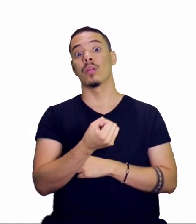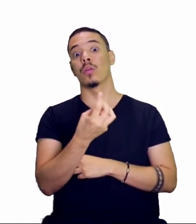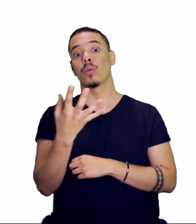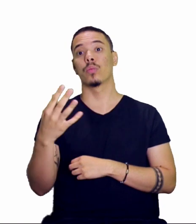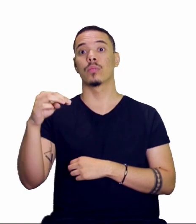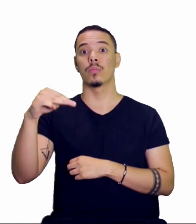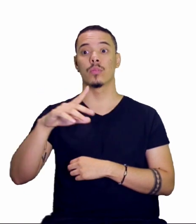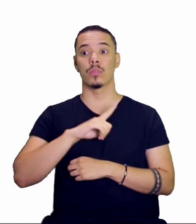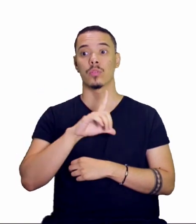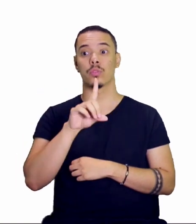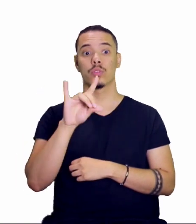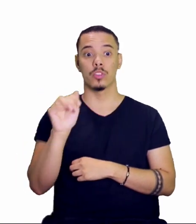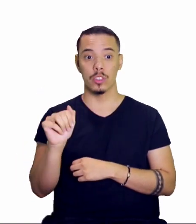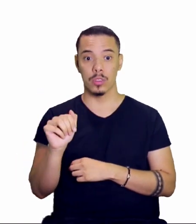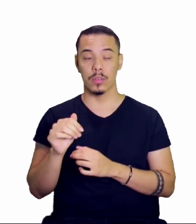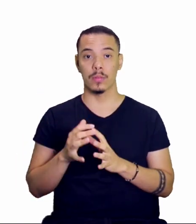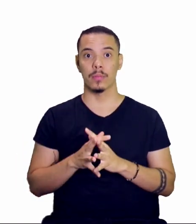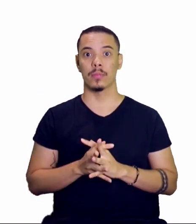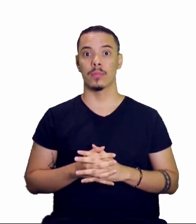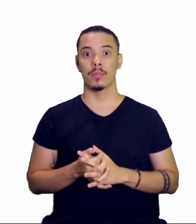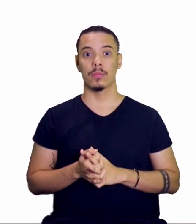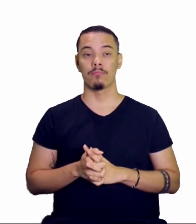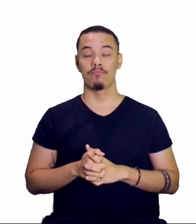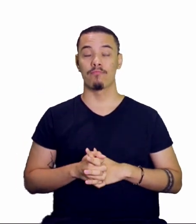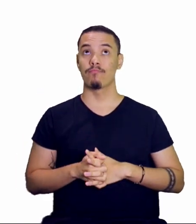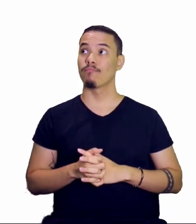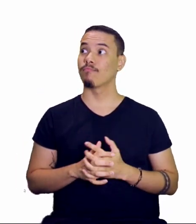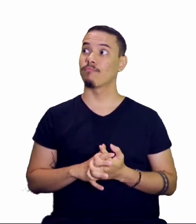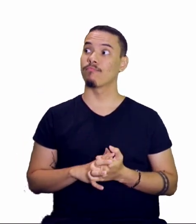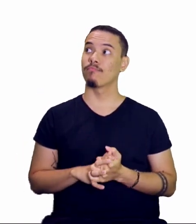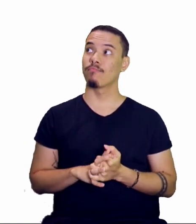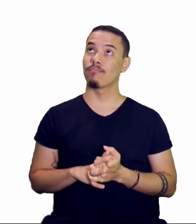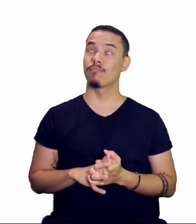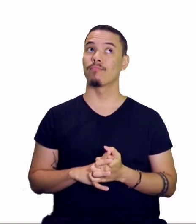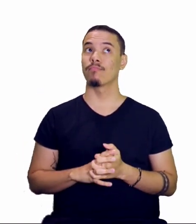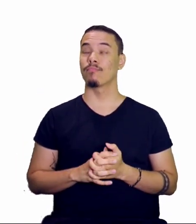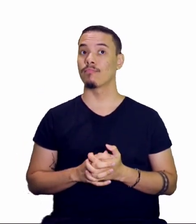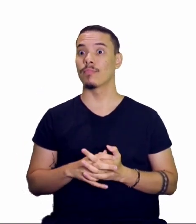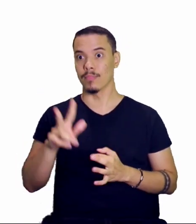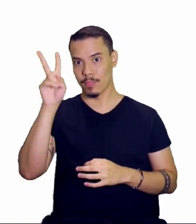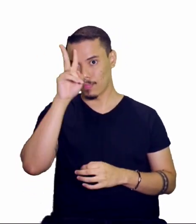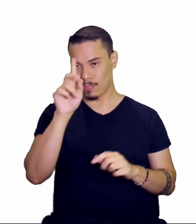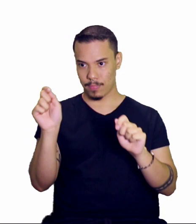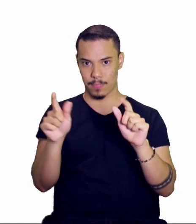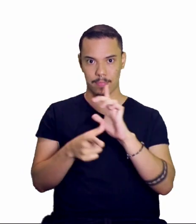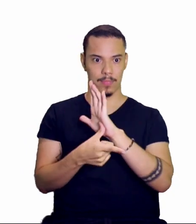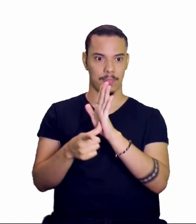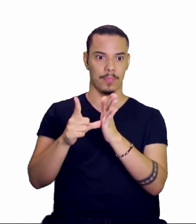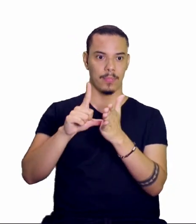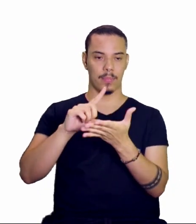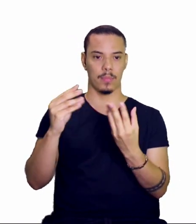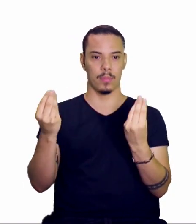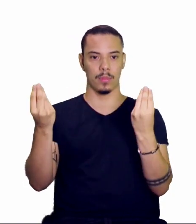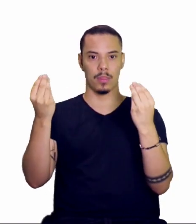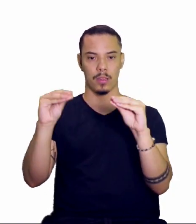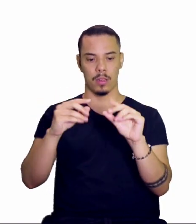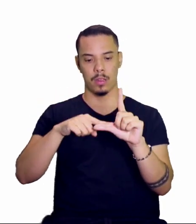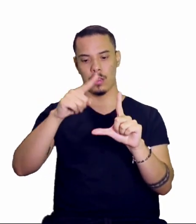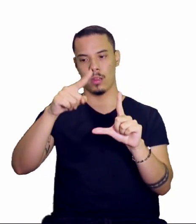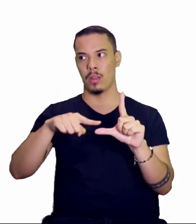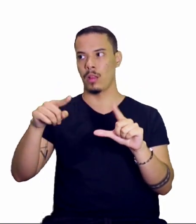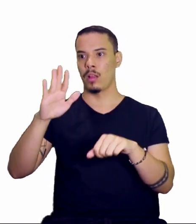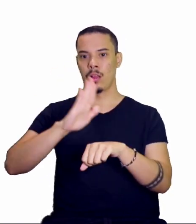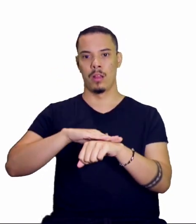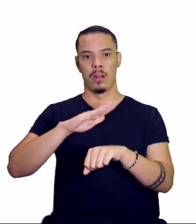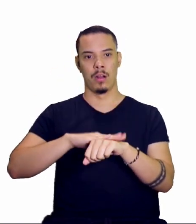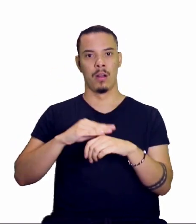dia? Quantos minutos, professor, tem o dia? Né? O que nós vamos pegar lá no slide? A gente vai pegar aquele diagramazinho do tempo lá e